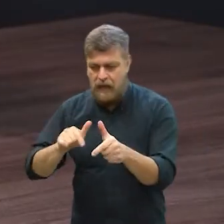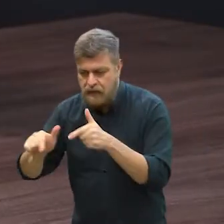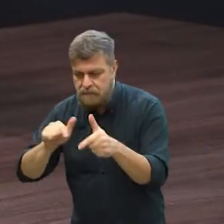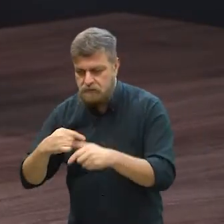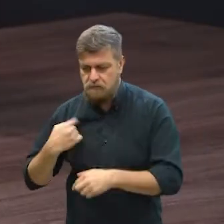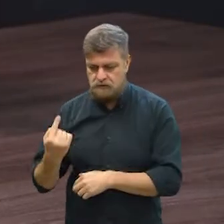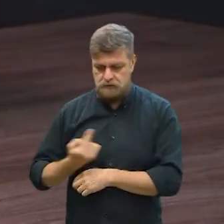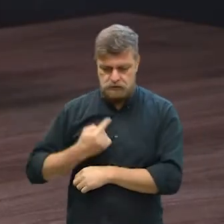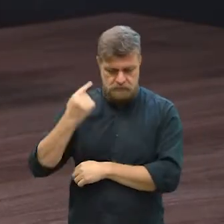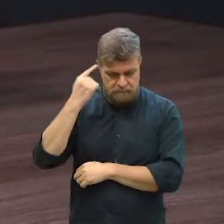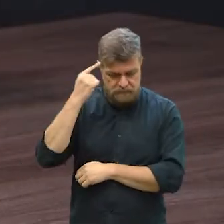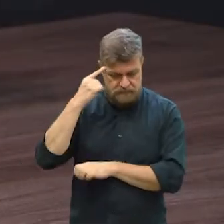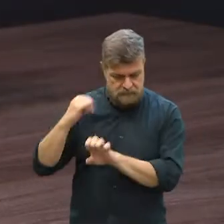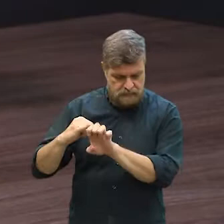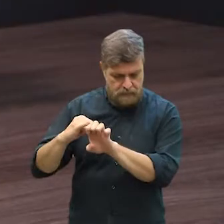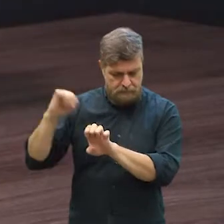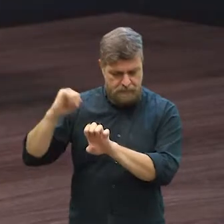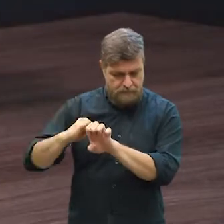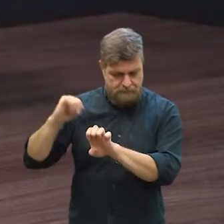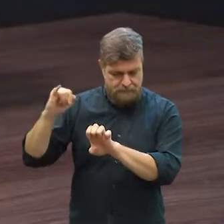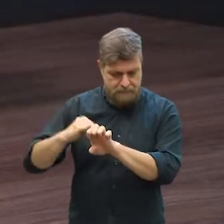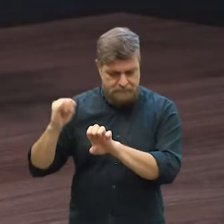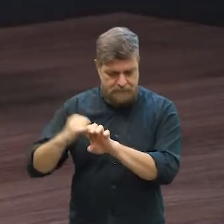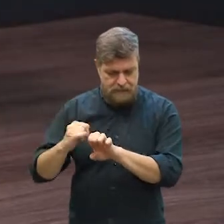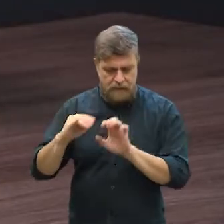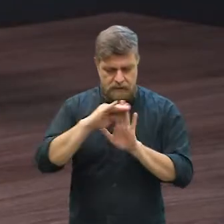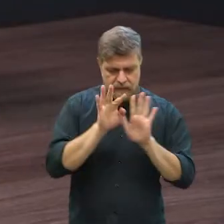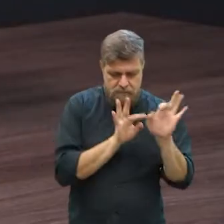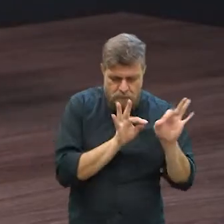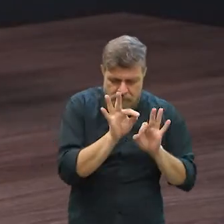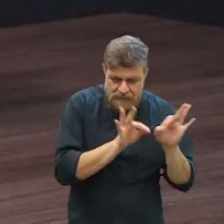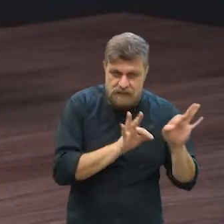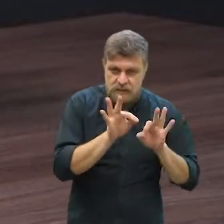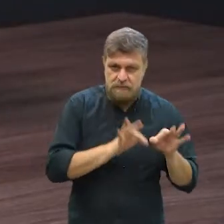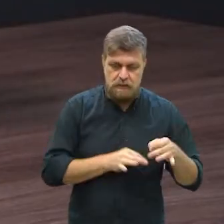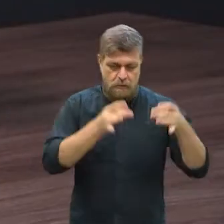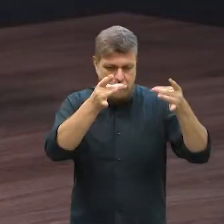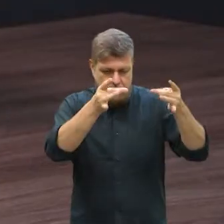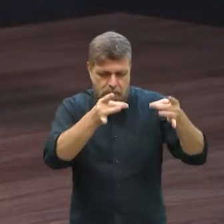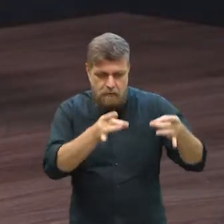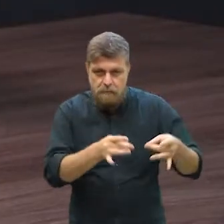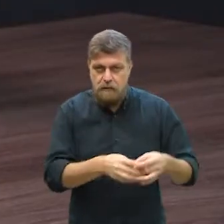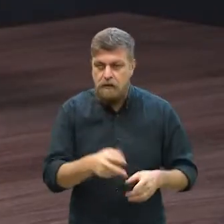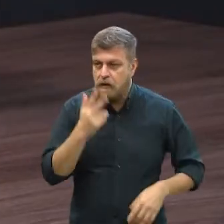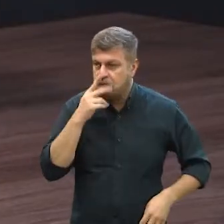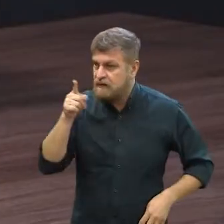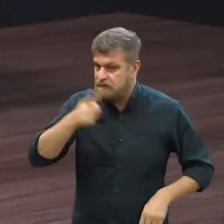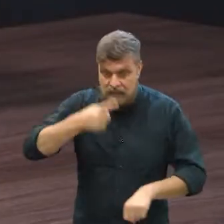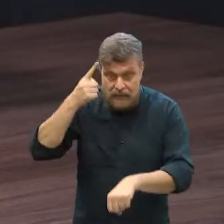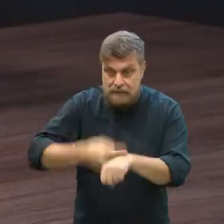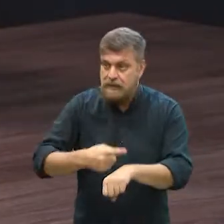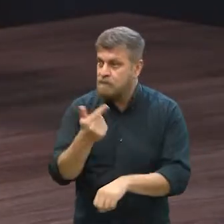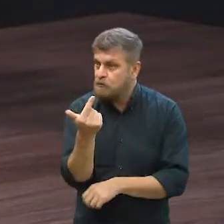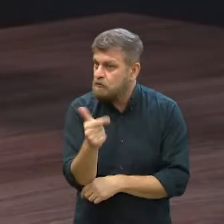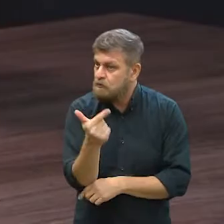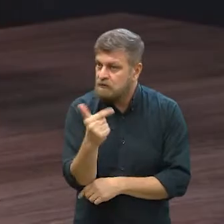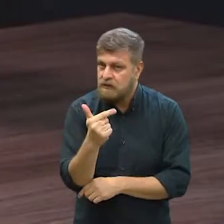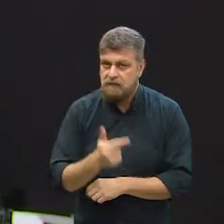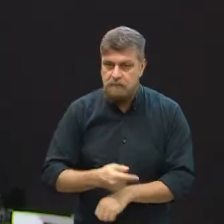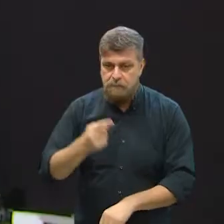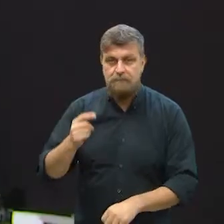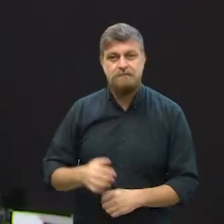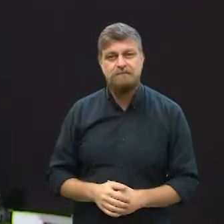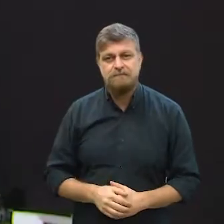fala em empreendimento, olha, foi um planejamento, uma série de coisas, mas parece que você não teve tempo para isso, ou